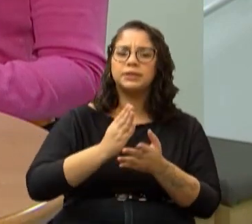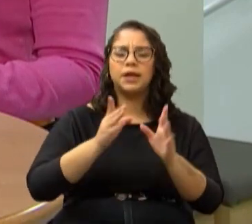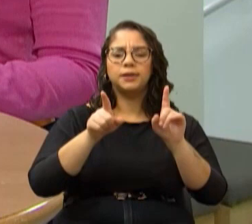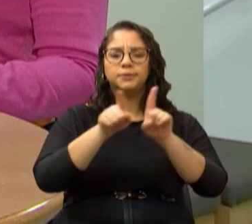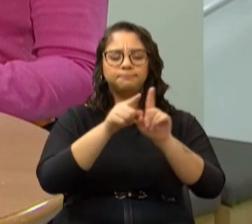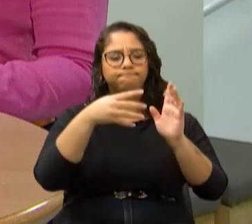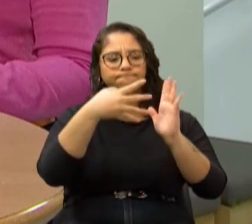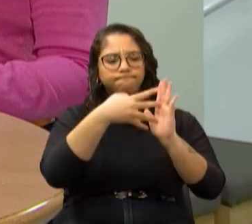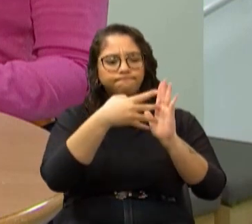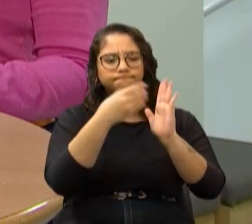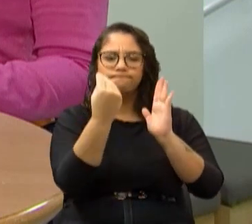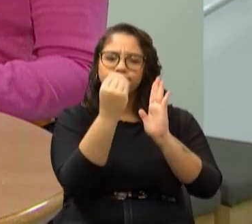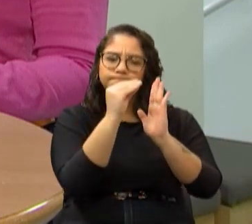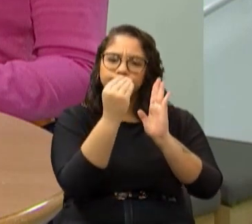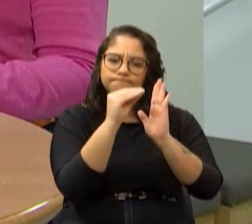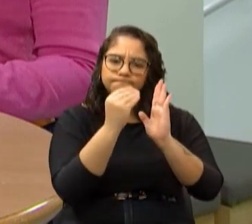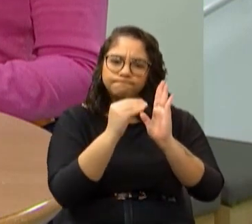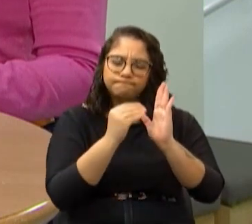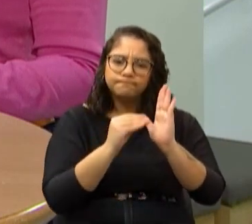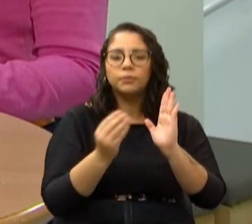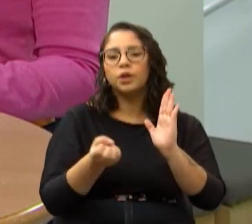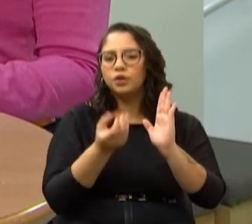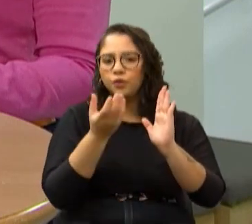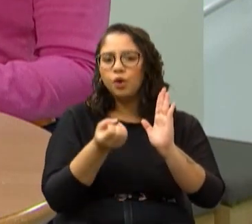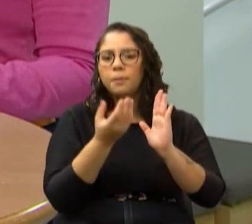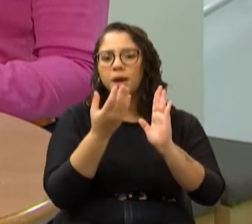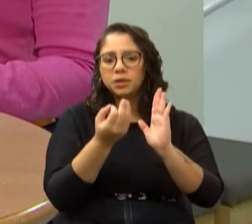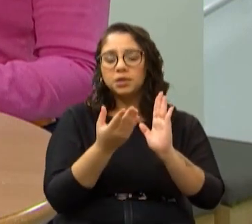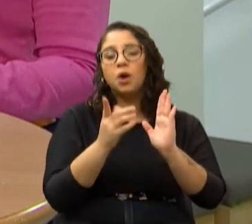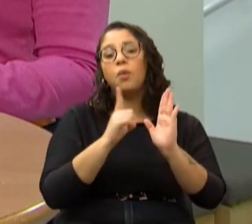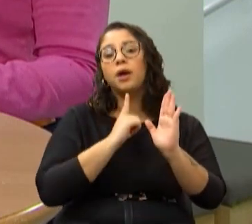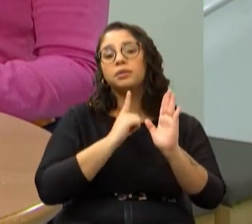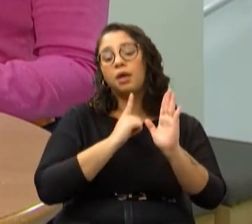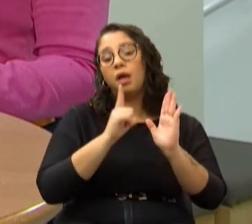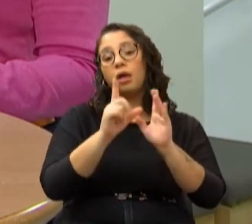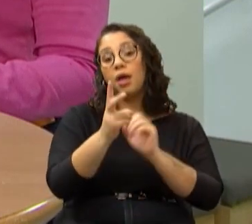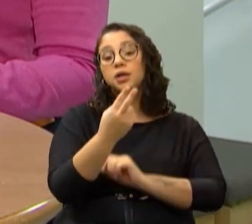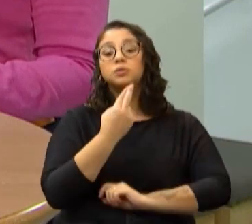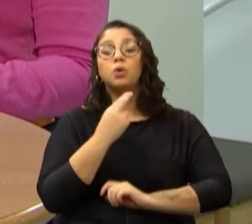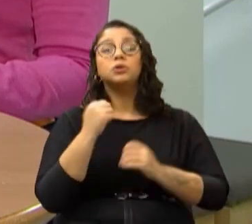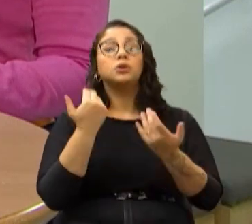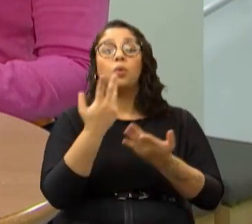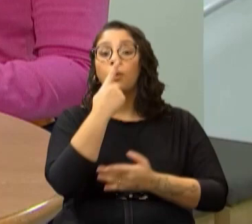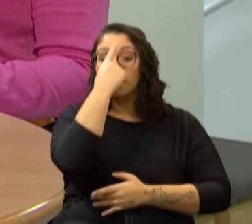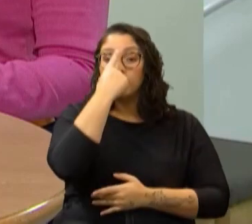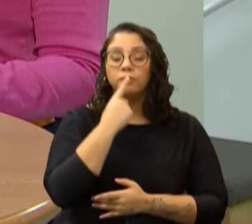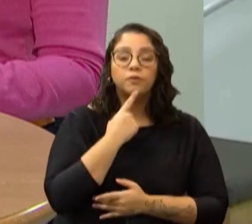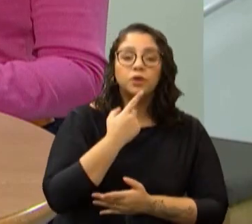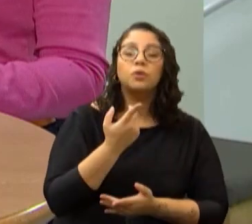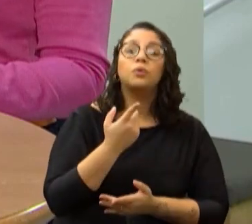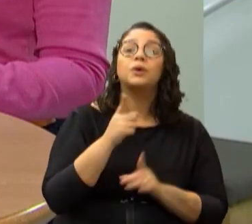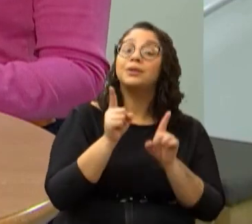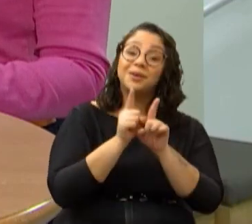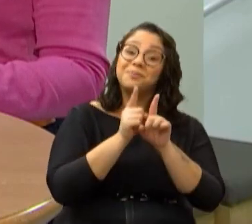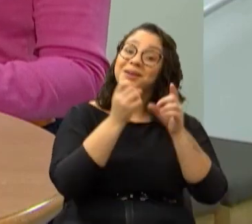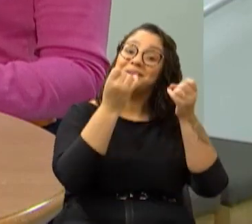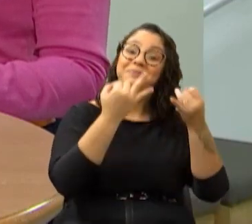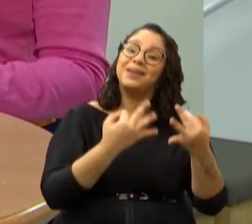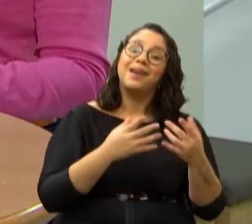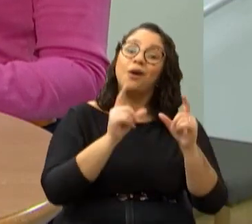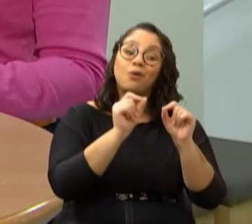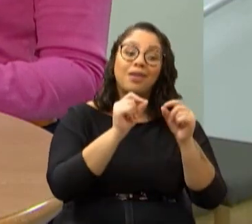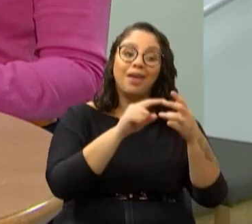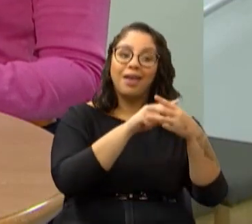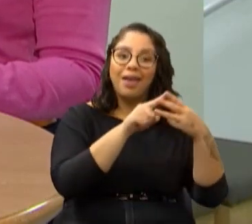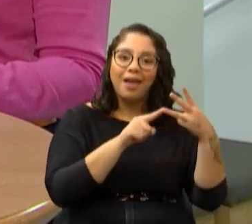esse questionário, ele vai preencher esse questionário, no final vai receber a resposta de qual o perfil. E agora eu gostaria também de te explicar